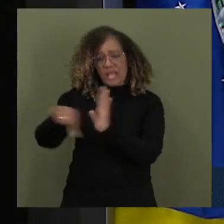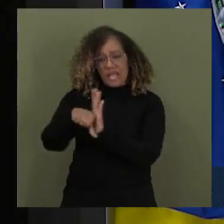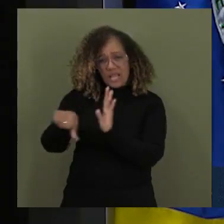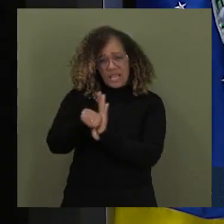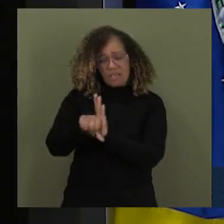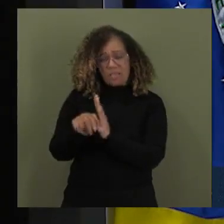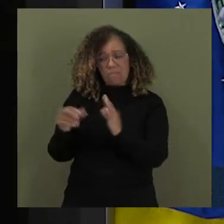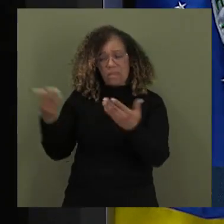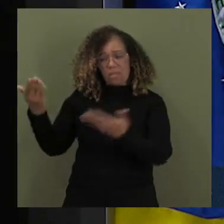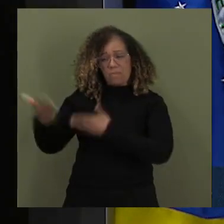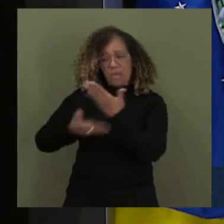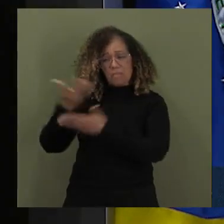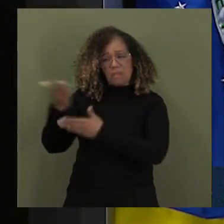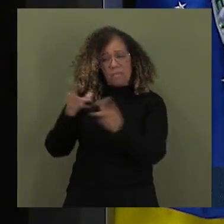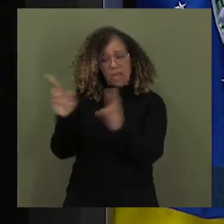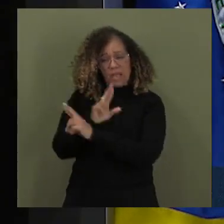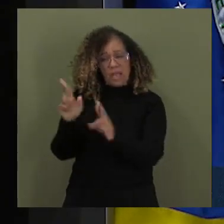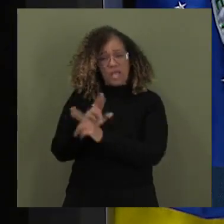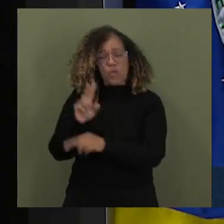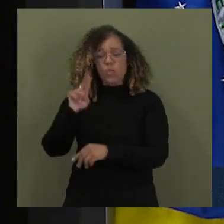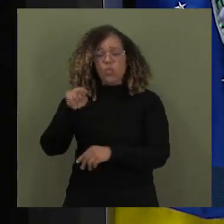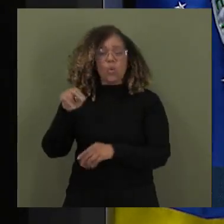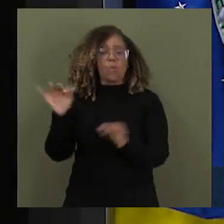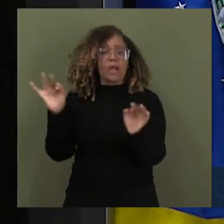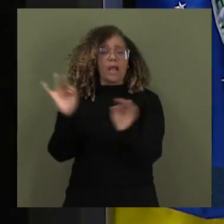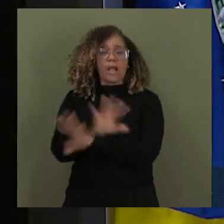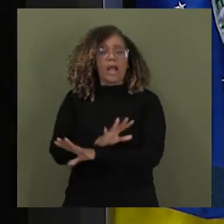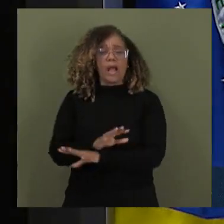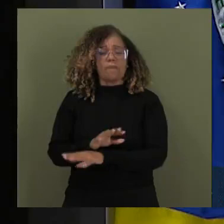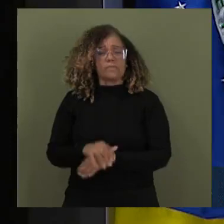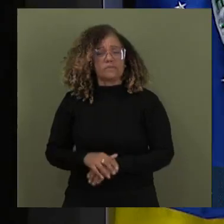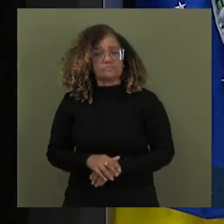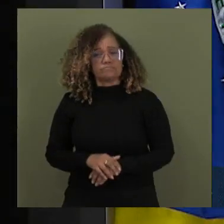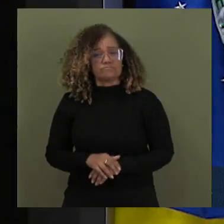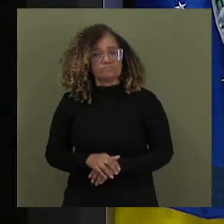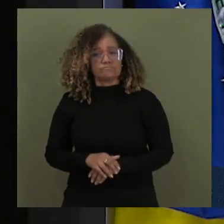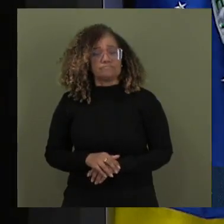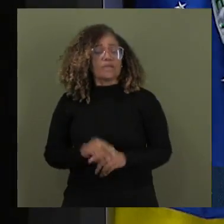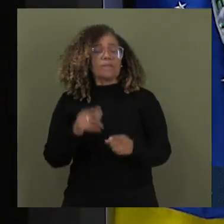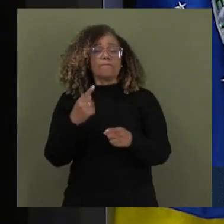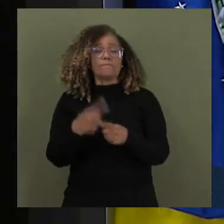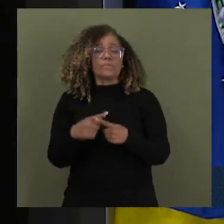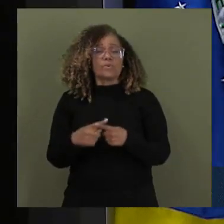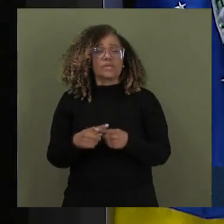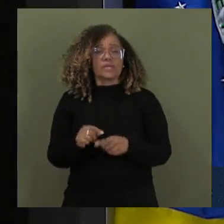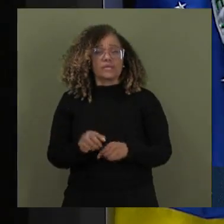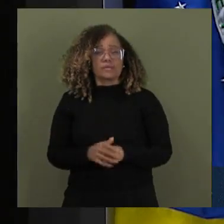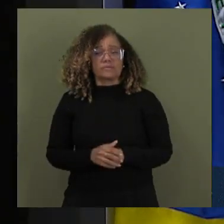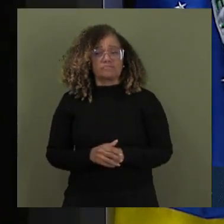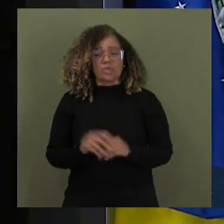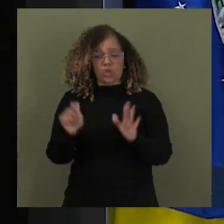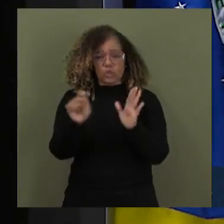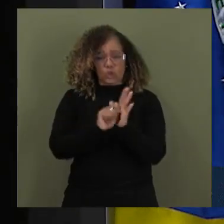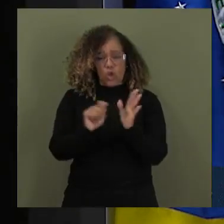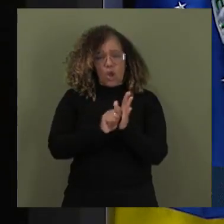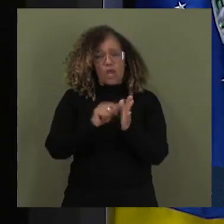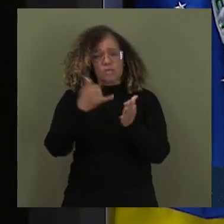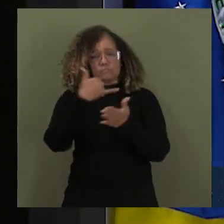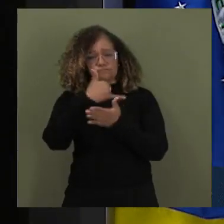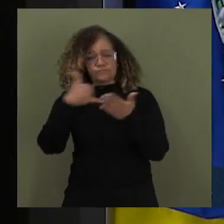acabará com a legalização da maconha. Em primeiro lugar, por causa das demais drogas como